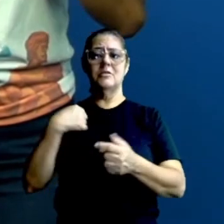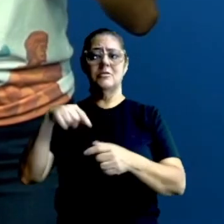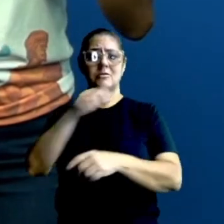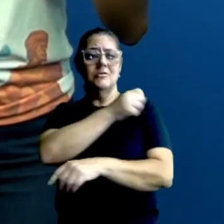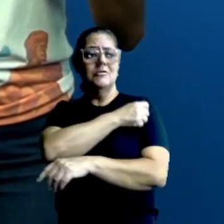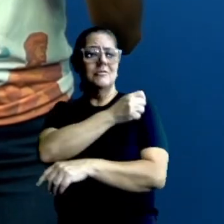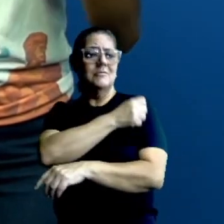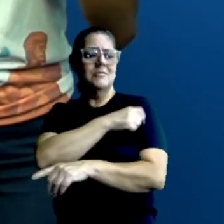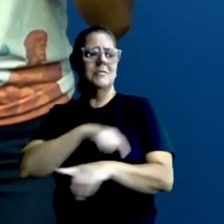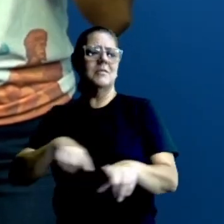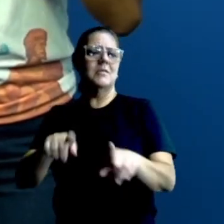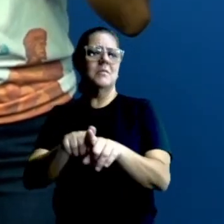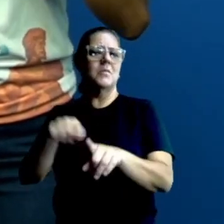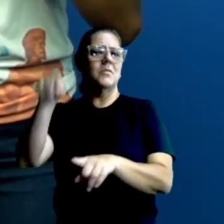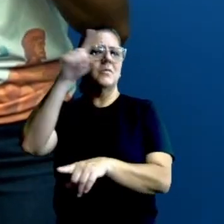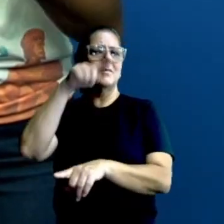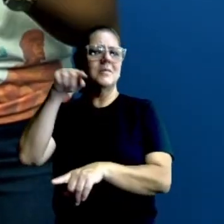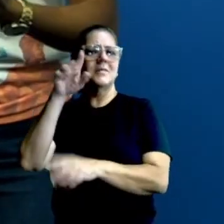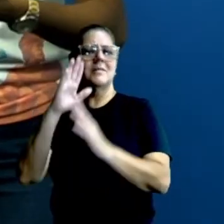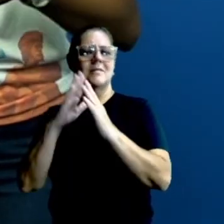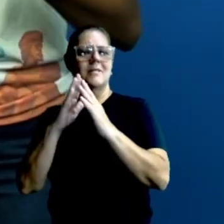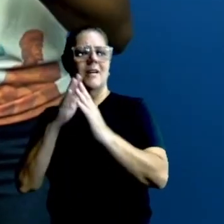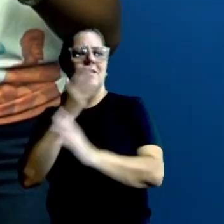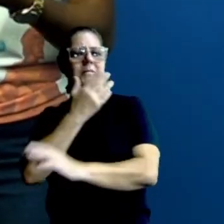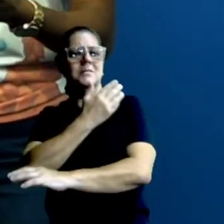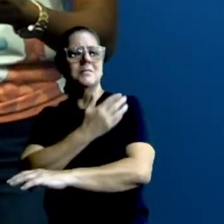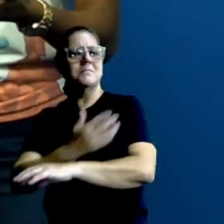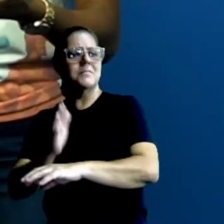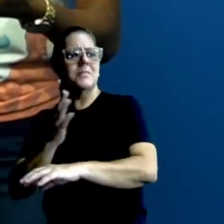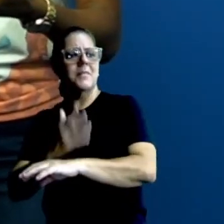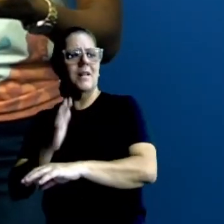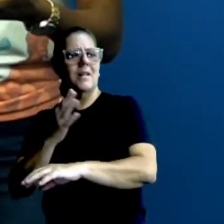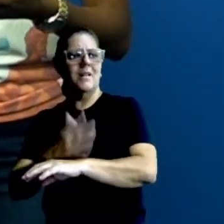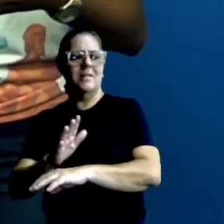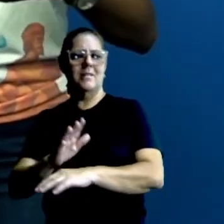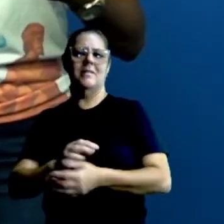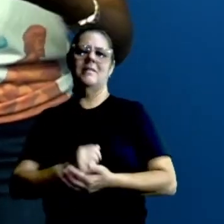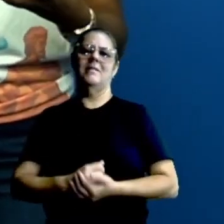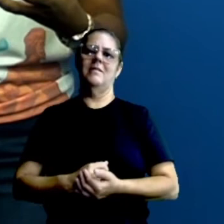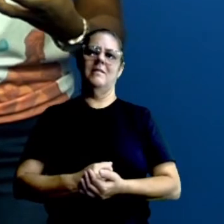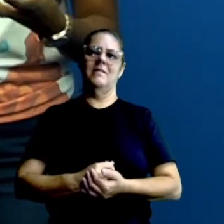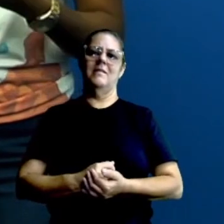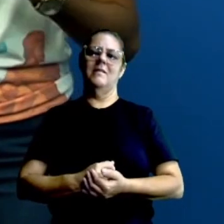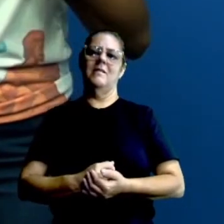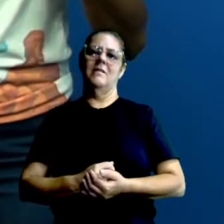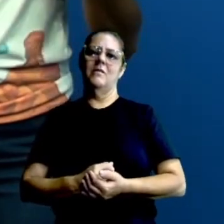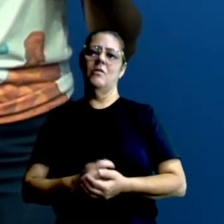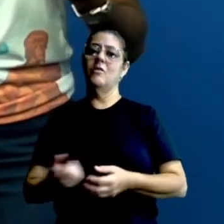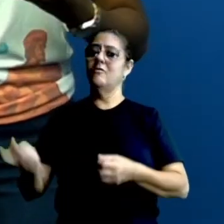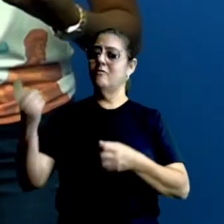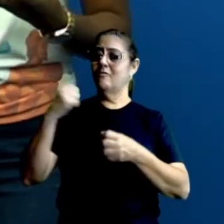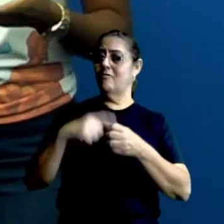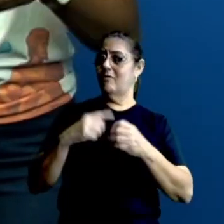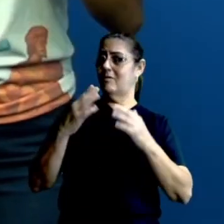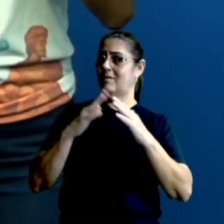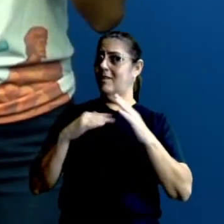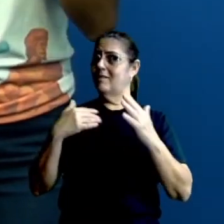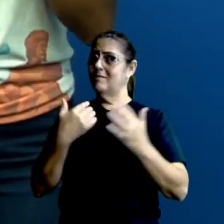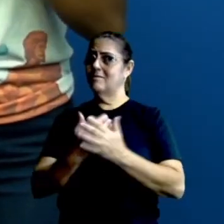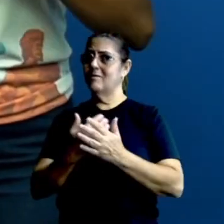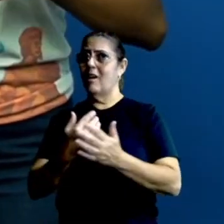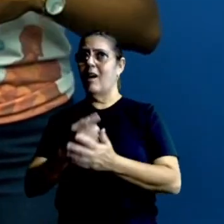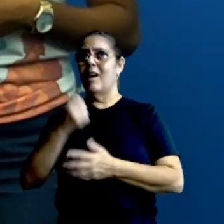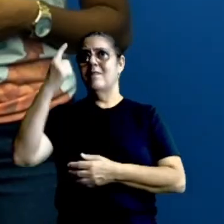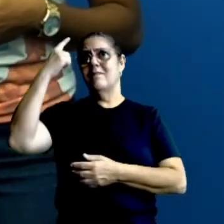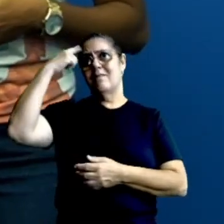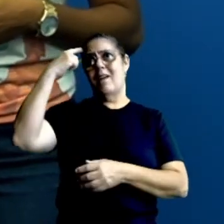aí de casa também coloca em prática e mostra a teu professor ou a tua professora também de sala para eles terem aí, ó, uma ideia que você